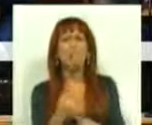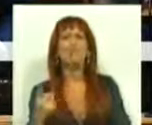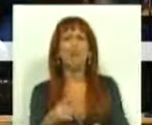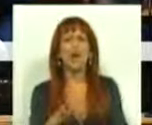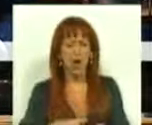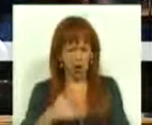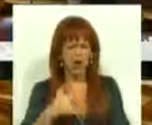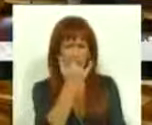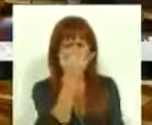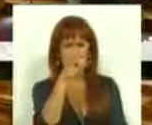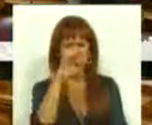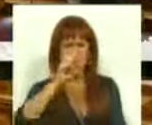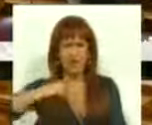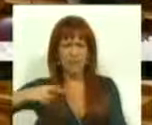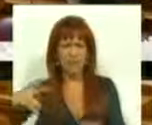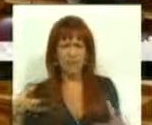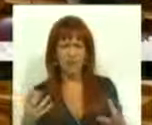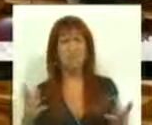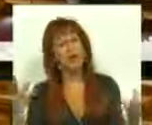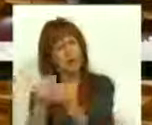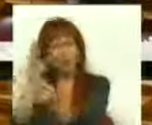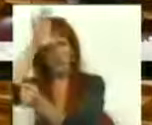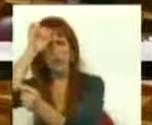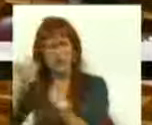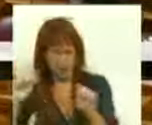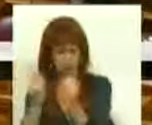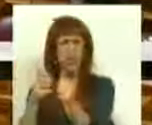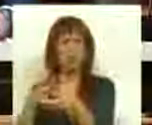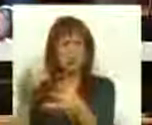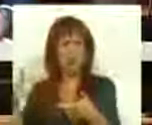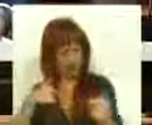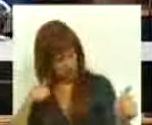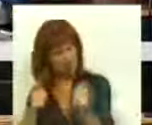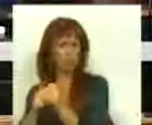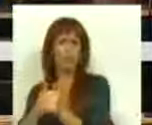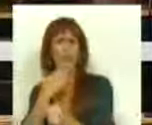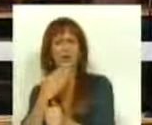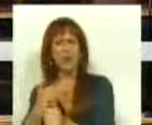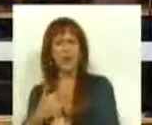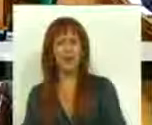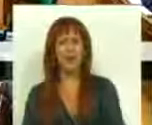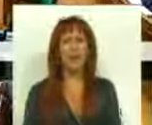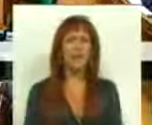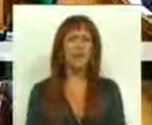queremos poupar 240 milhões, juntem-se ao Governo e juntem-se a esta maioria. Obrigado.